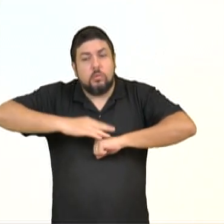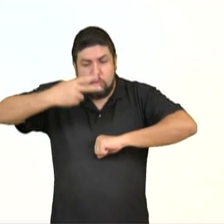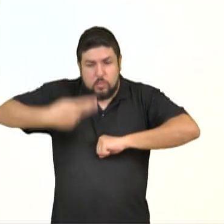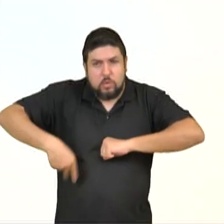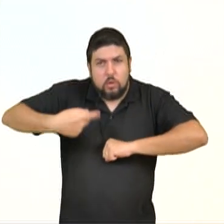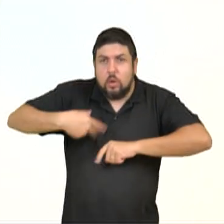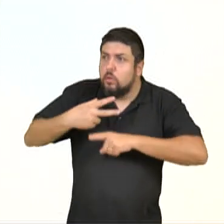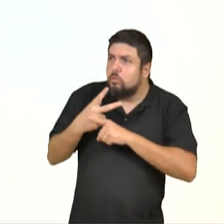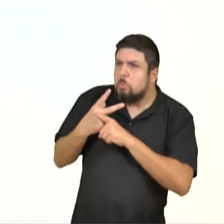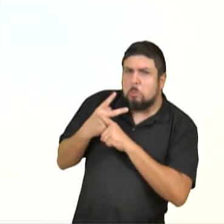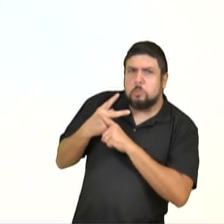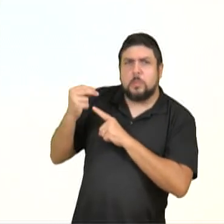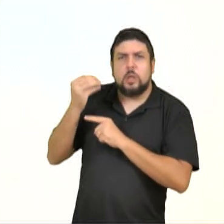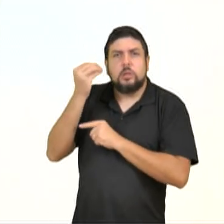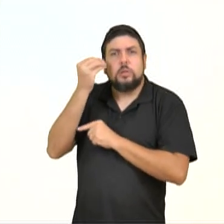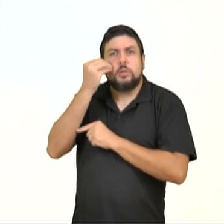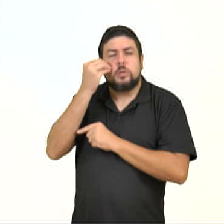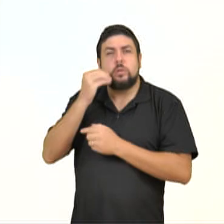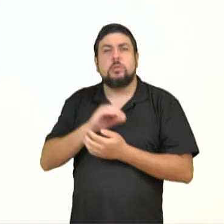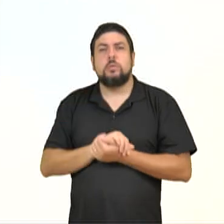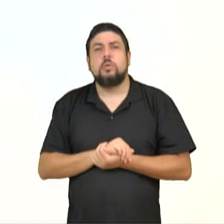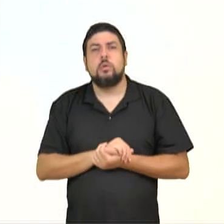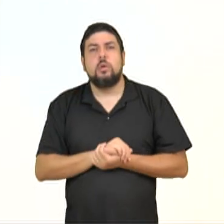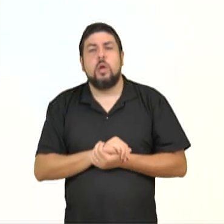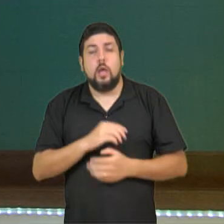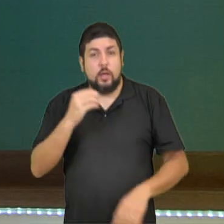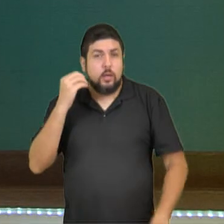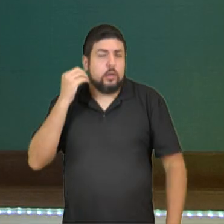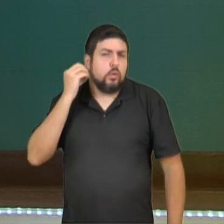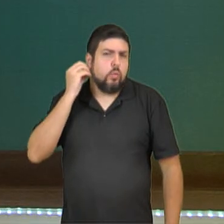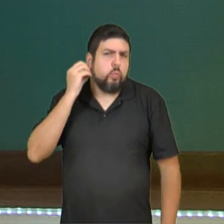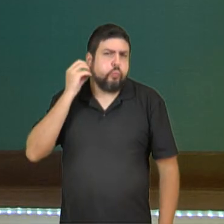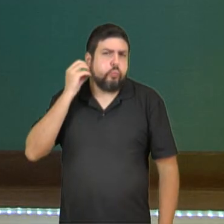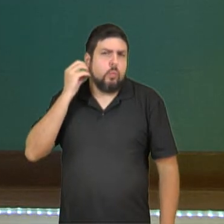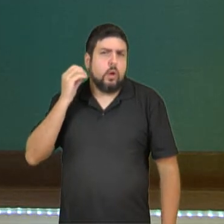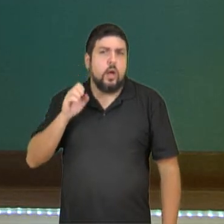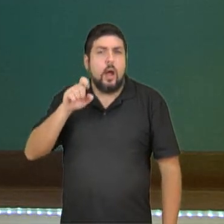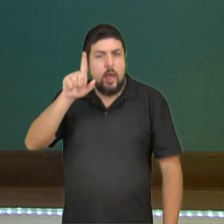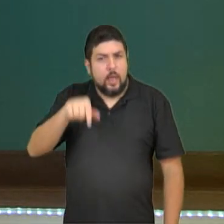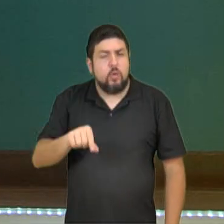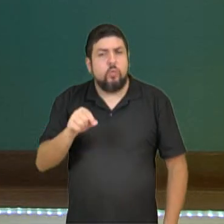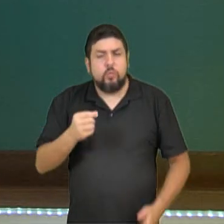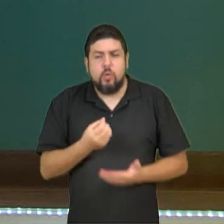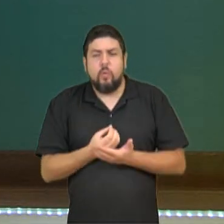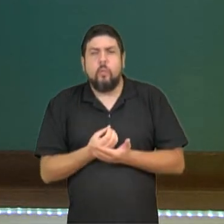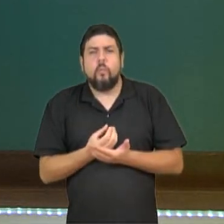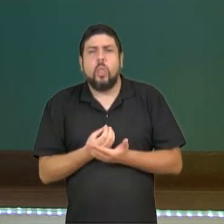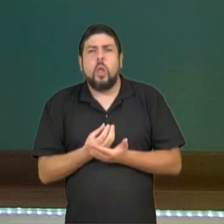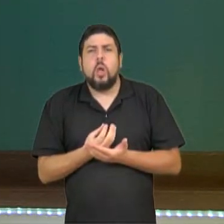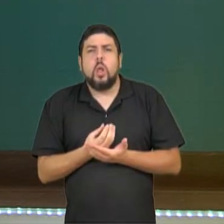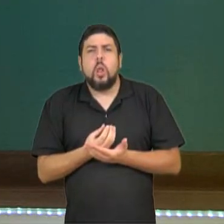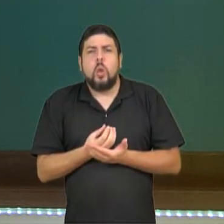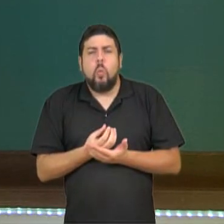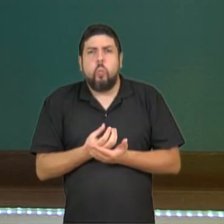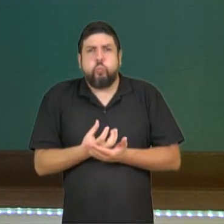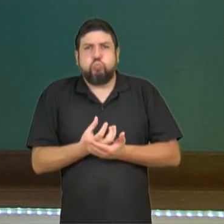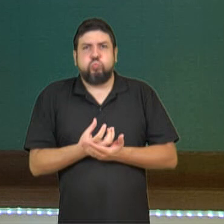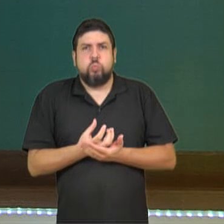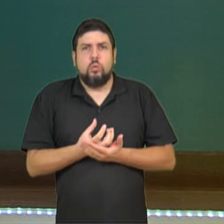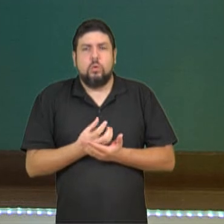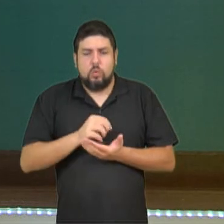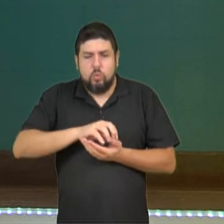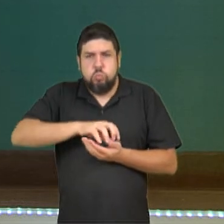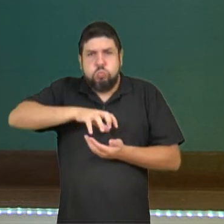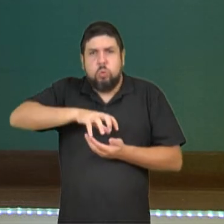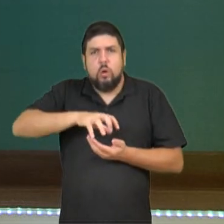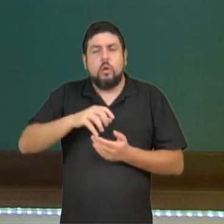temos, né, infecções, como eu falei, ela nada mais é do que o linfonodo inchado. E ele está inchado, ele está